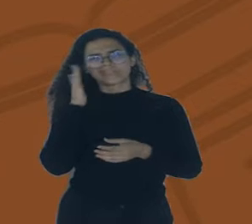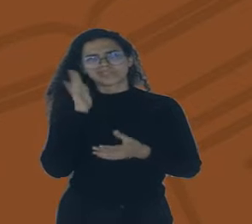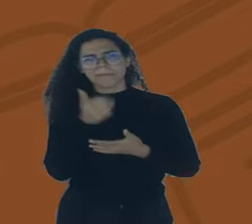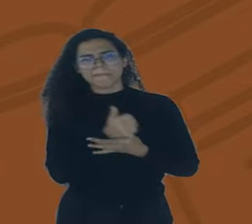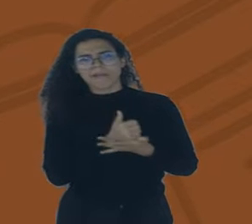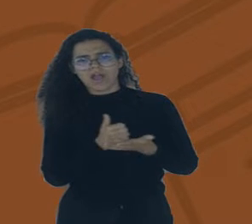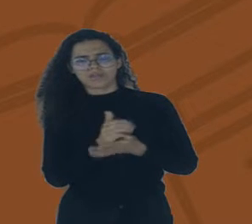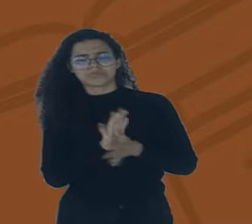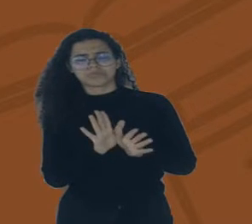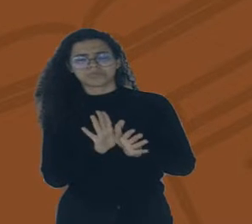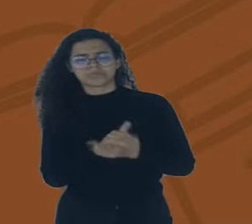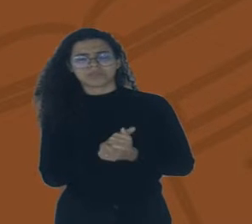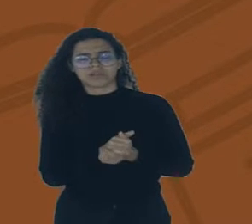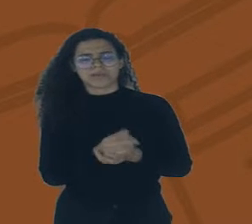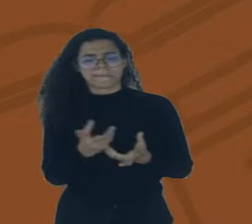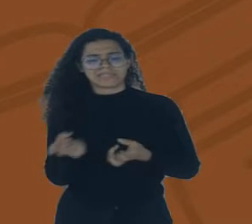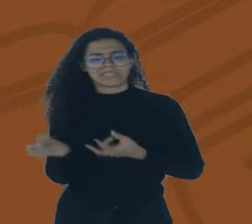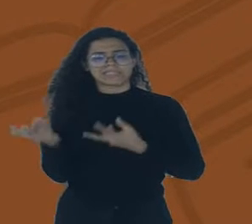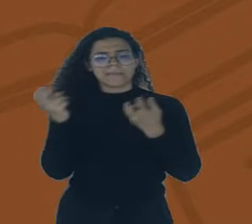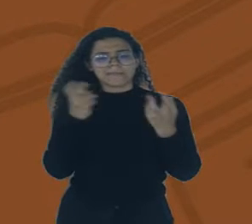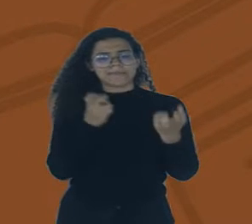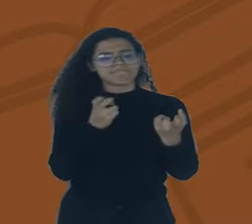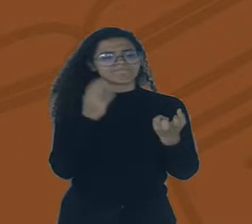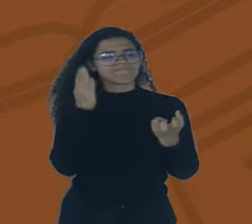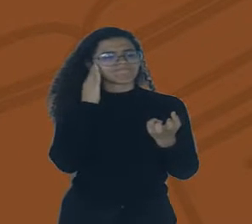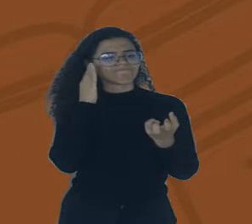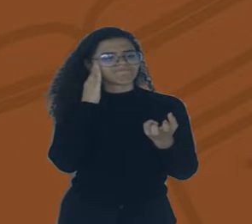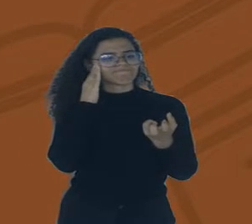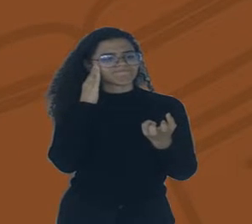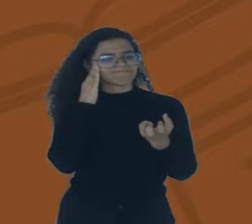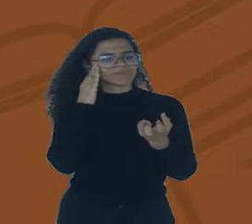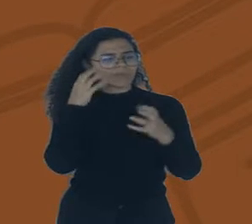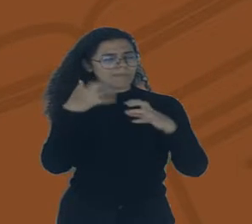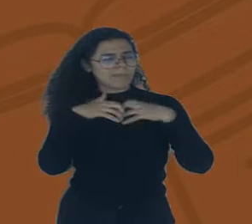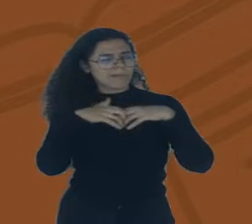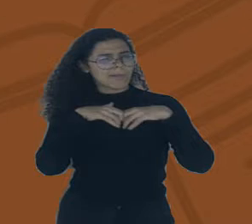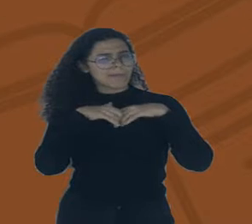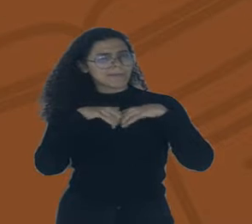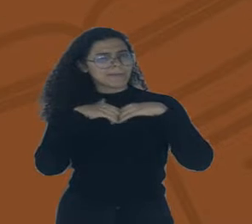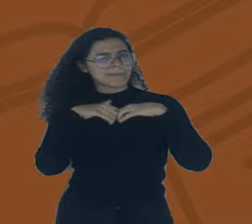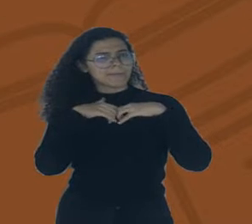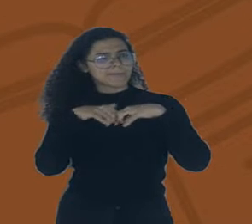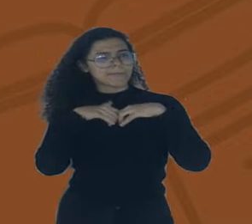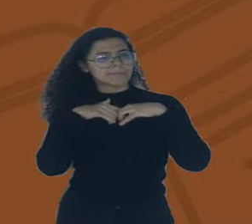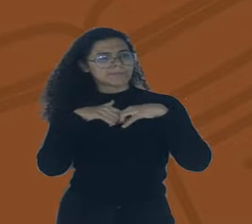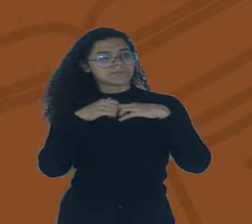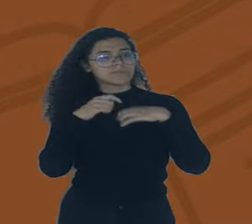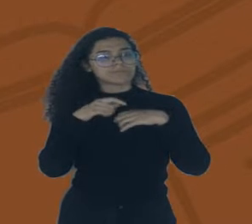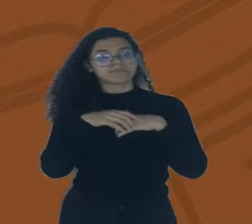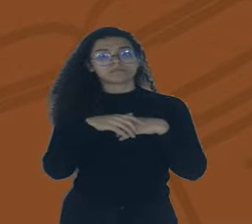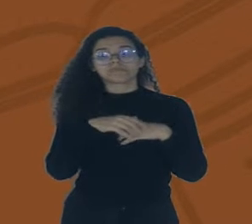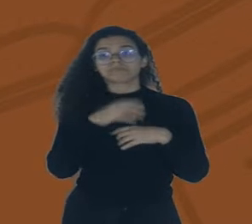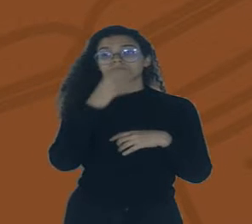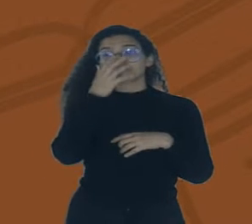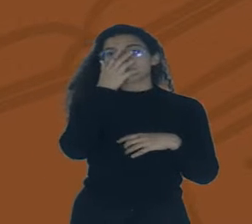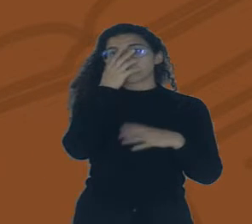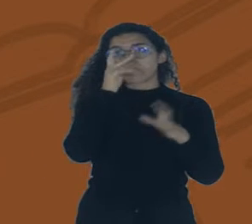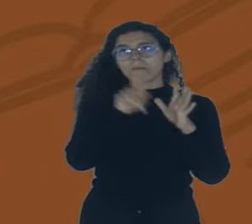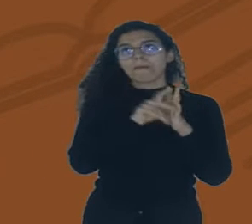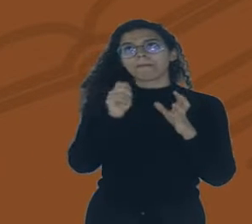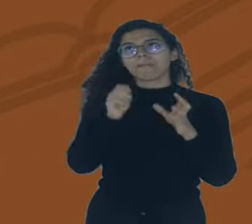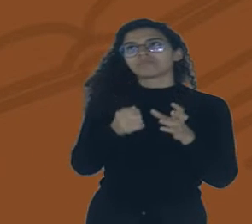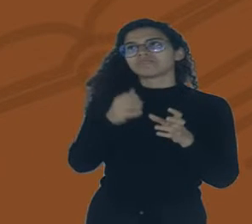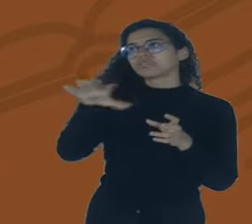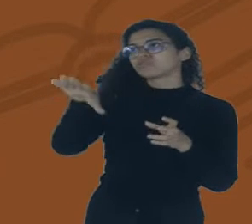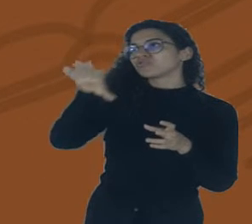nervoso. Captar, reconhecer, processar essas informações, esses estímulos, que vêm por meio de odores,